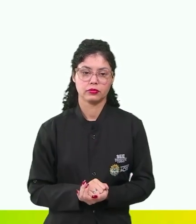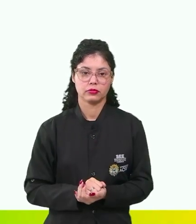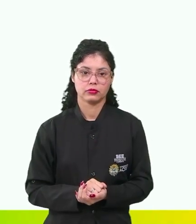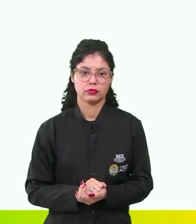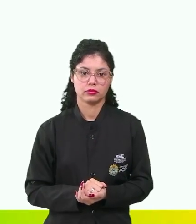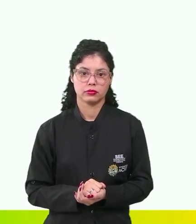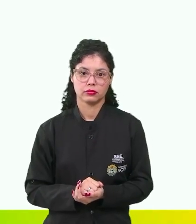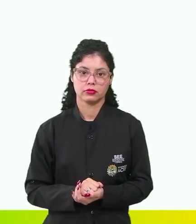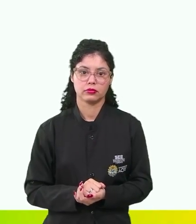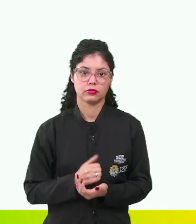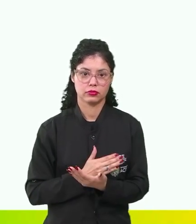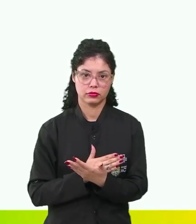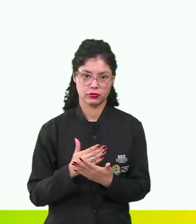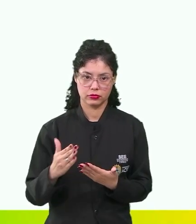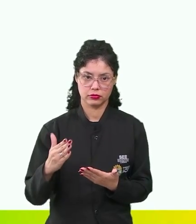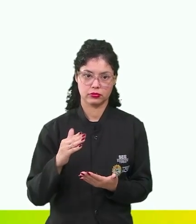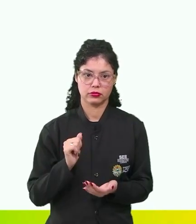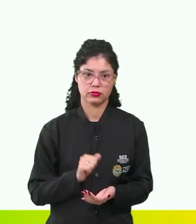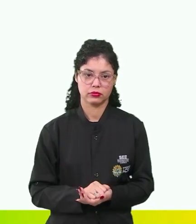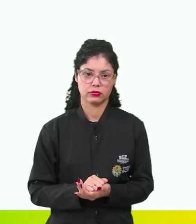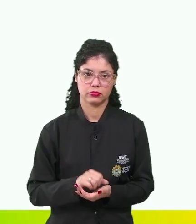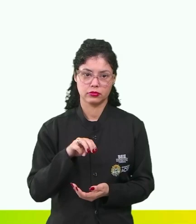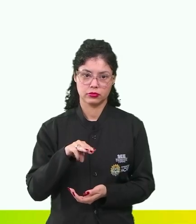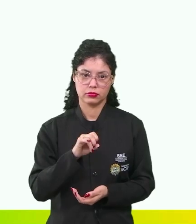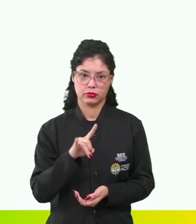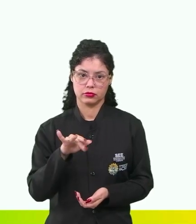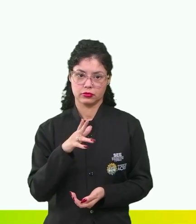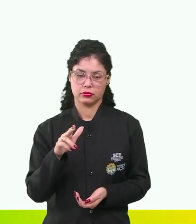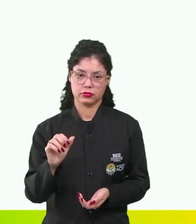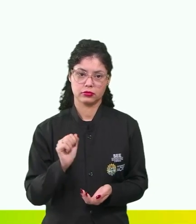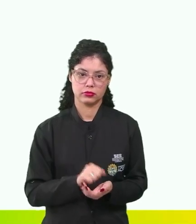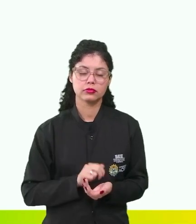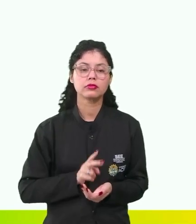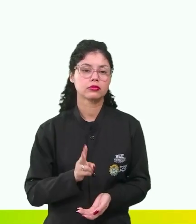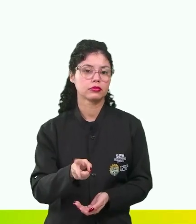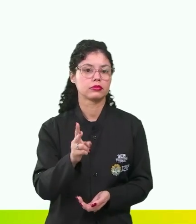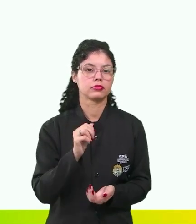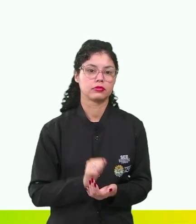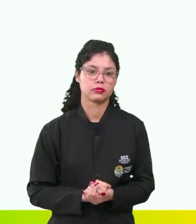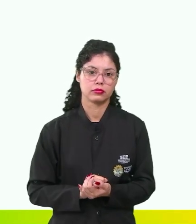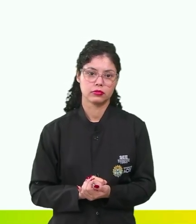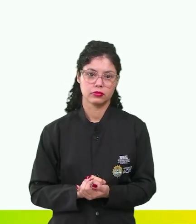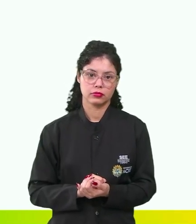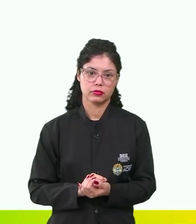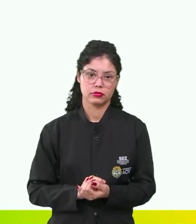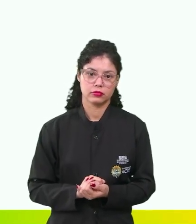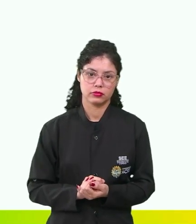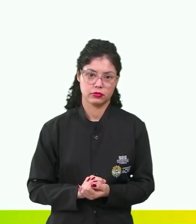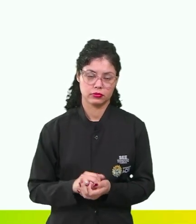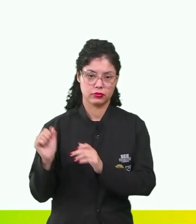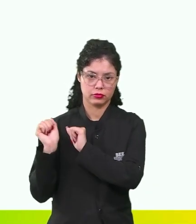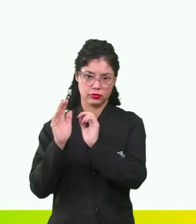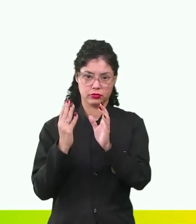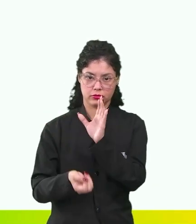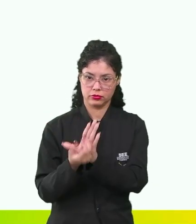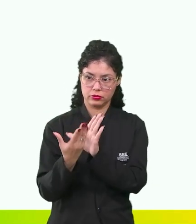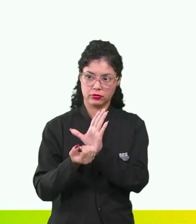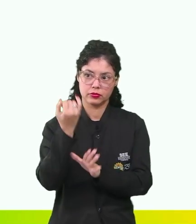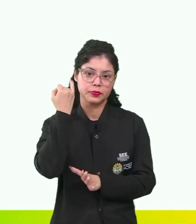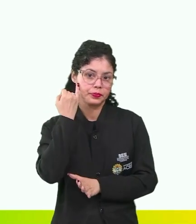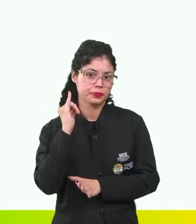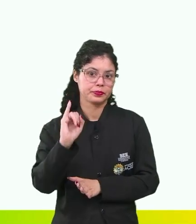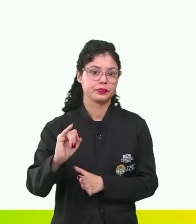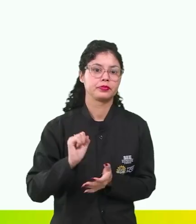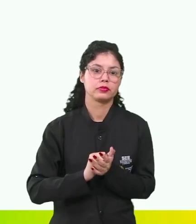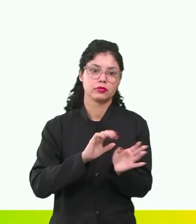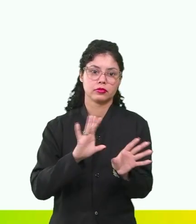Então, para iniciar, a massificação e conformidade. O consumo massificado de produtos